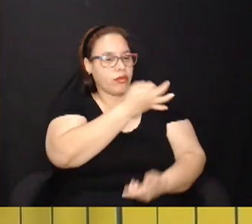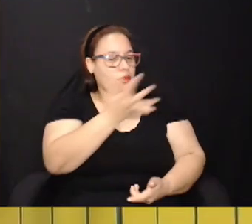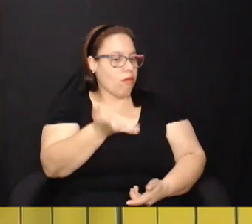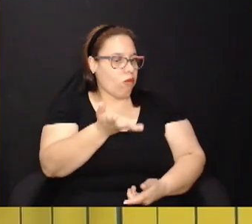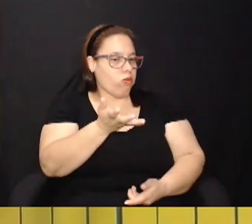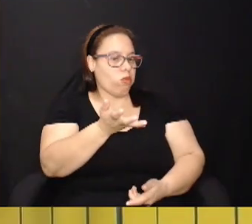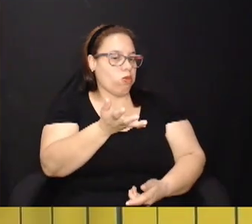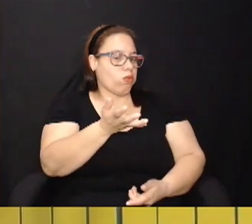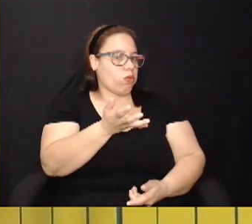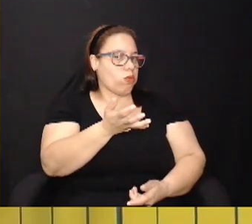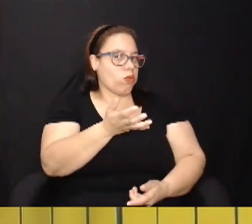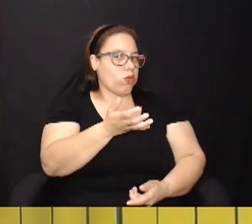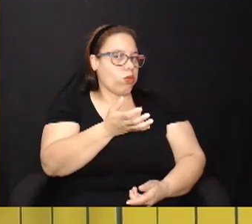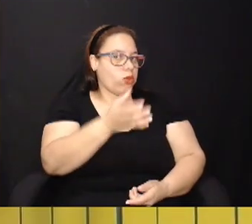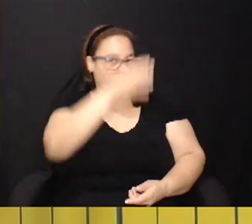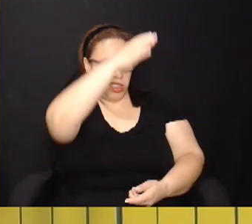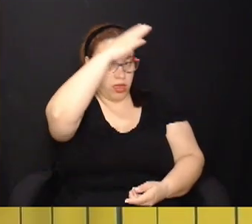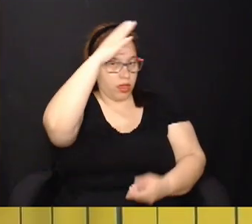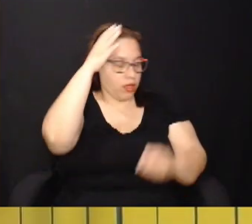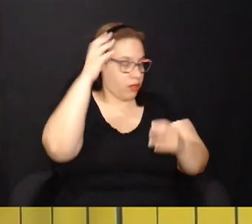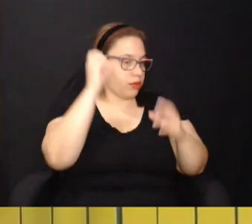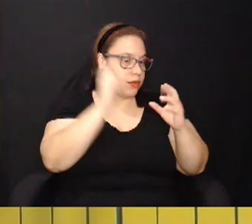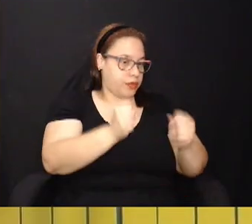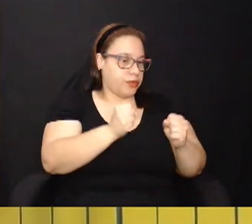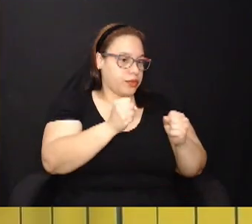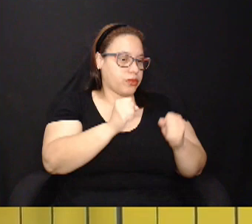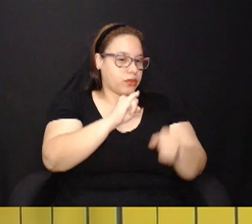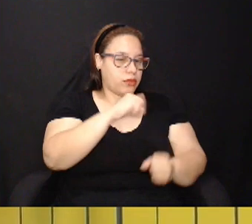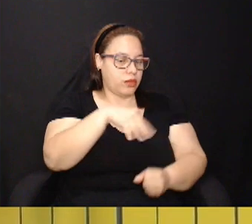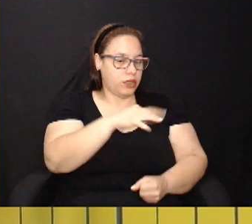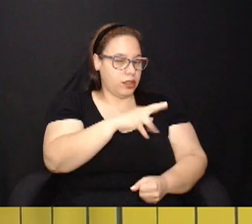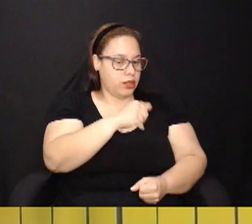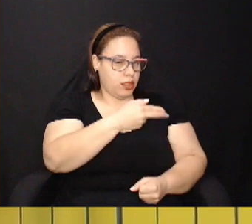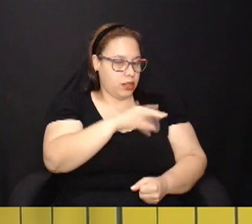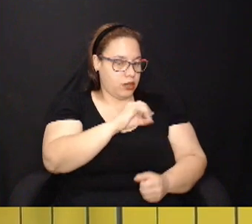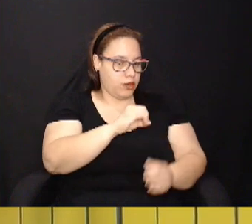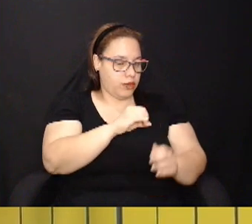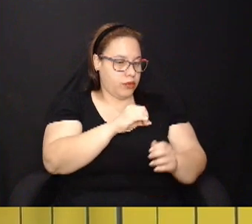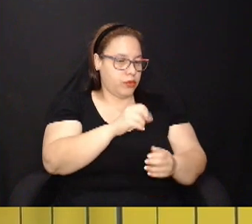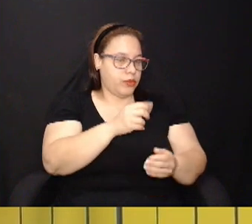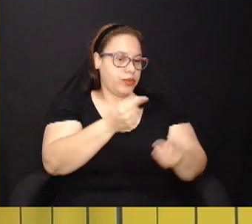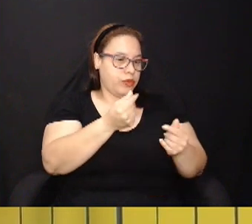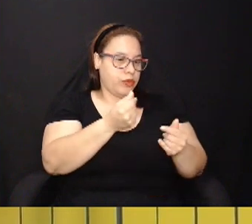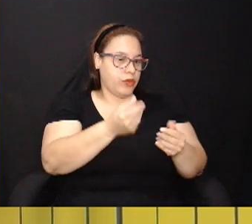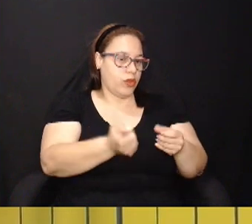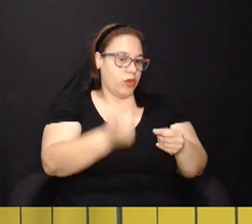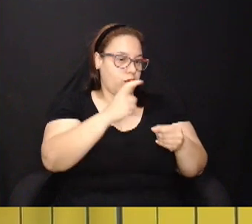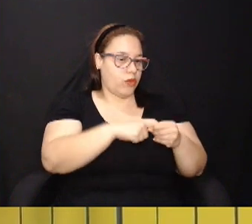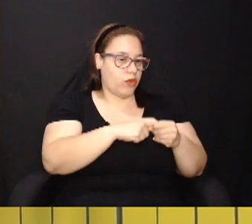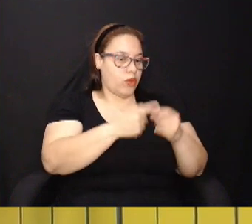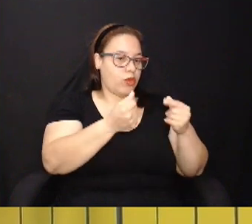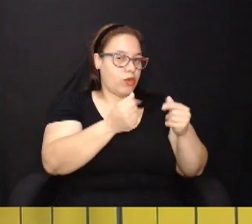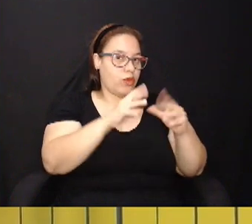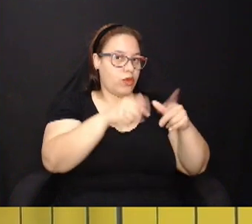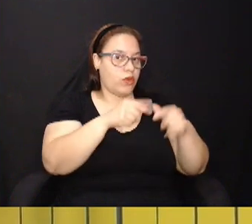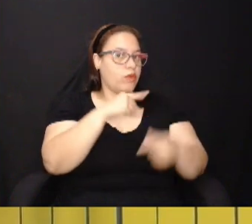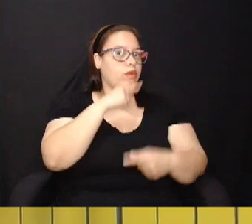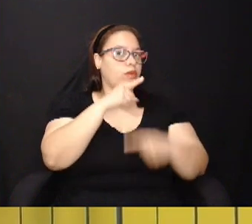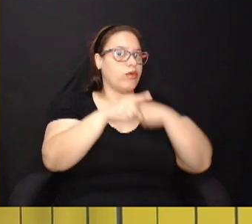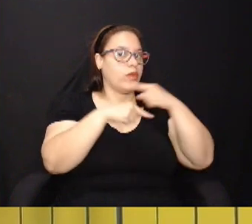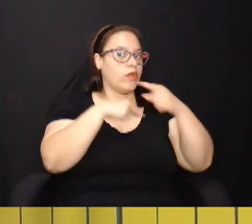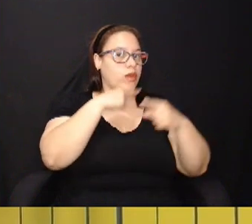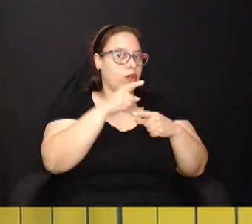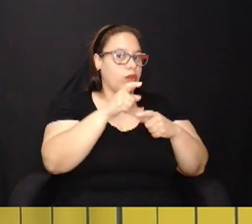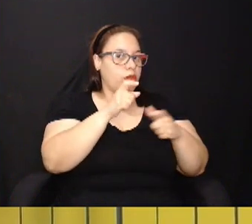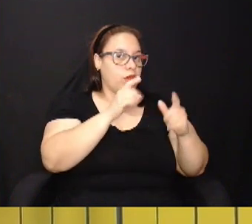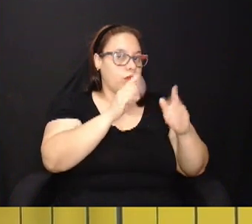o passageiro pode receber indenização além do reembolso da passagem? Outra dúvida que paira no ar, esse tempo